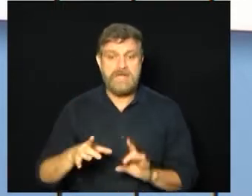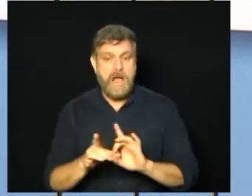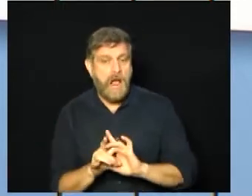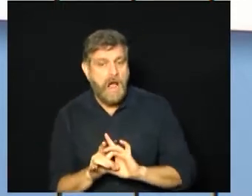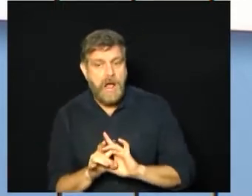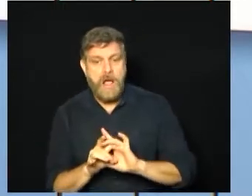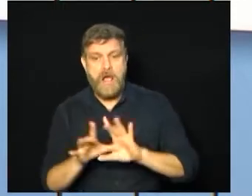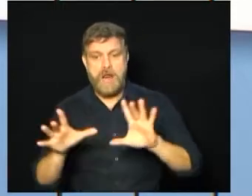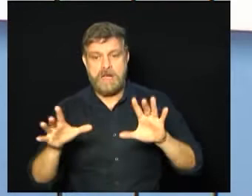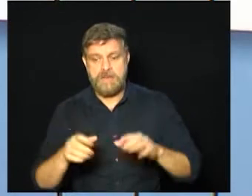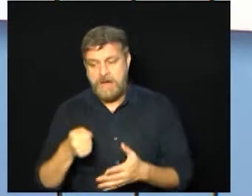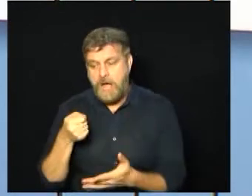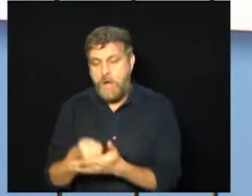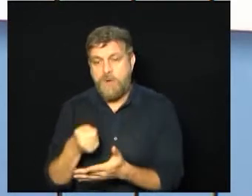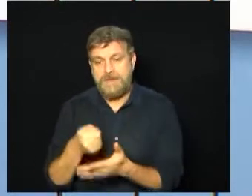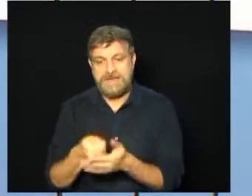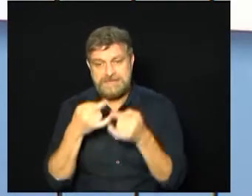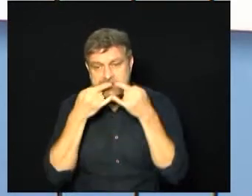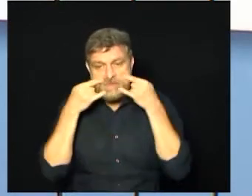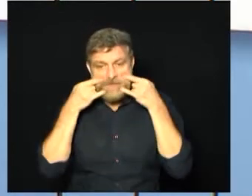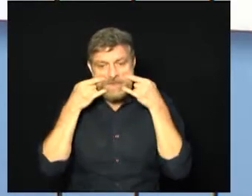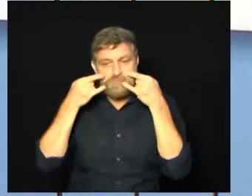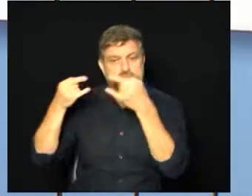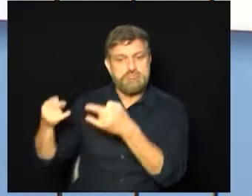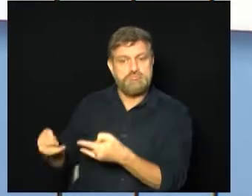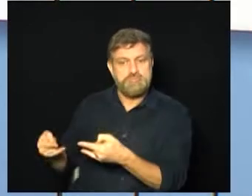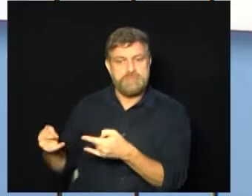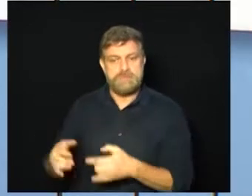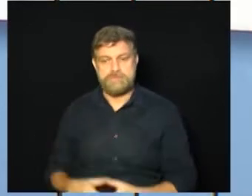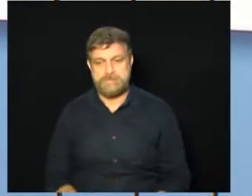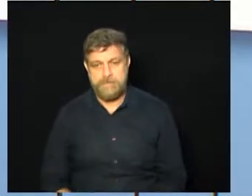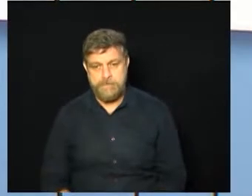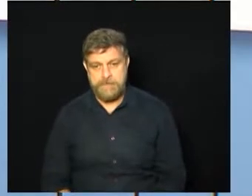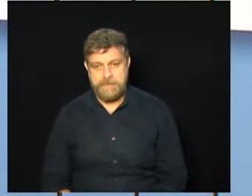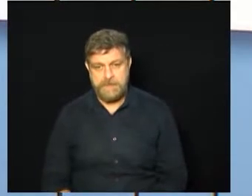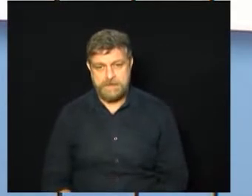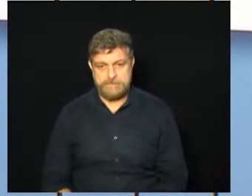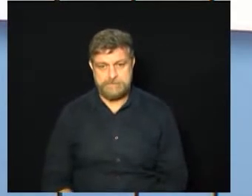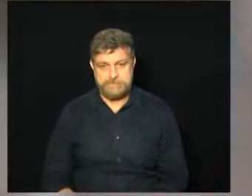o uso obrigatório de máscaras.